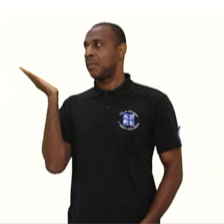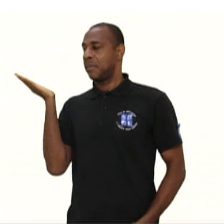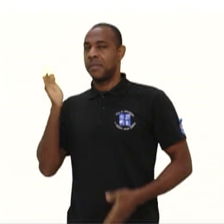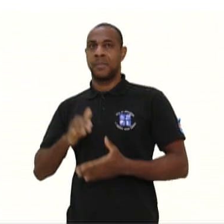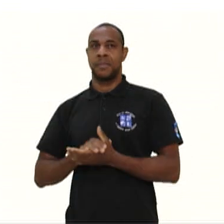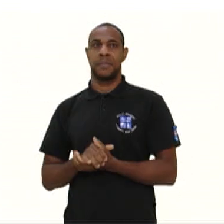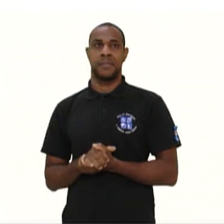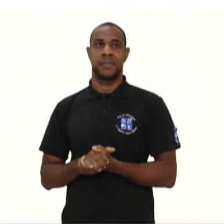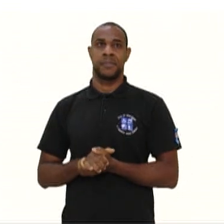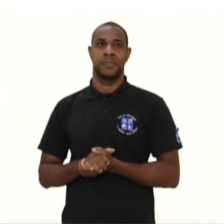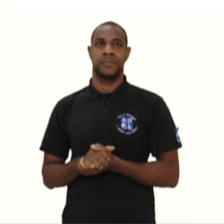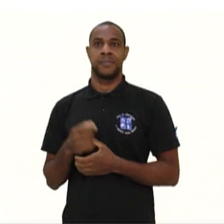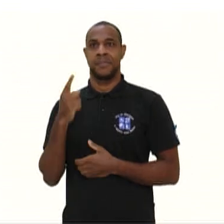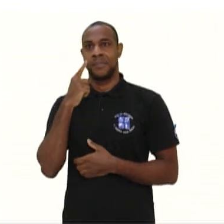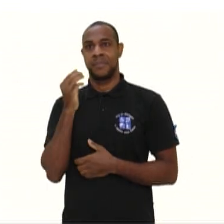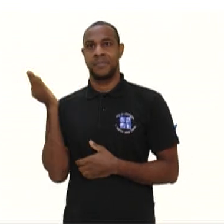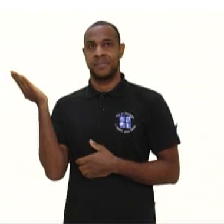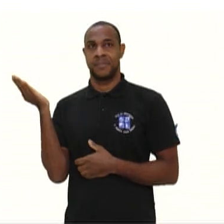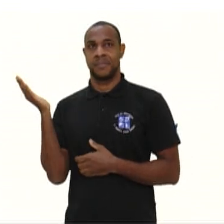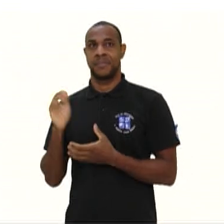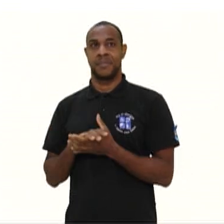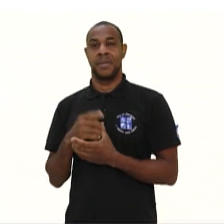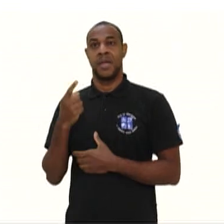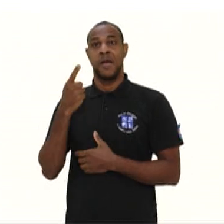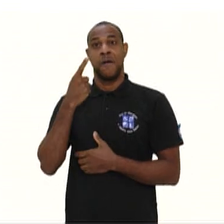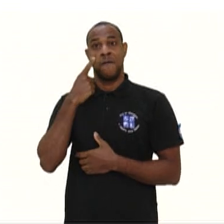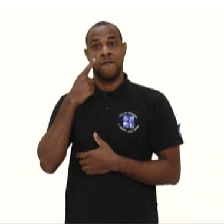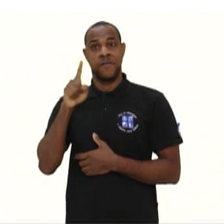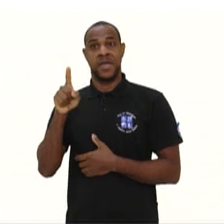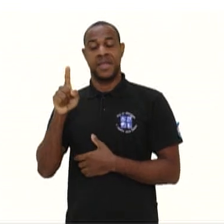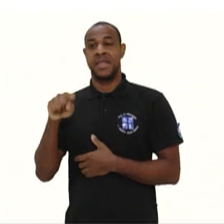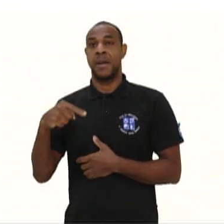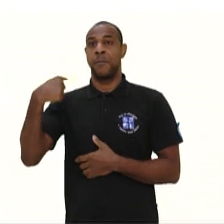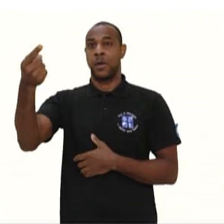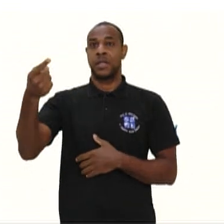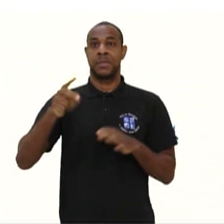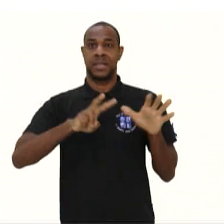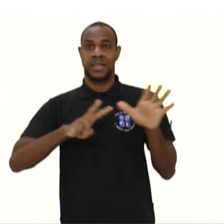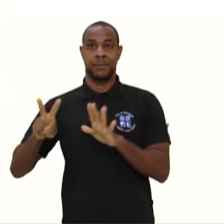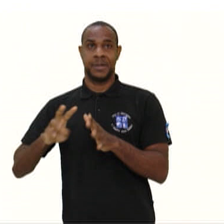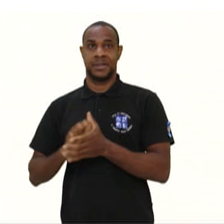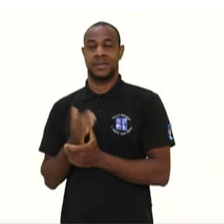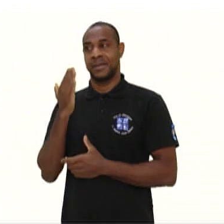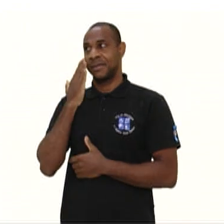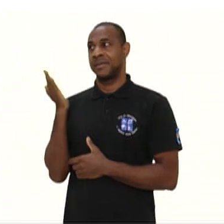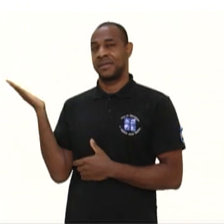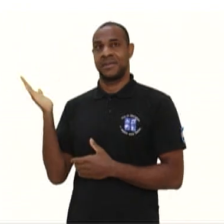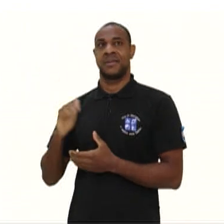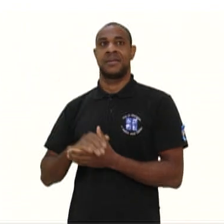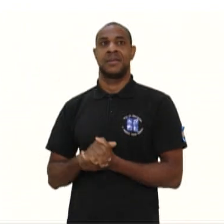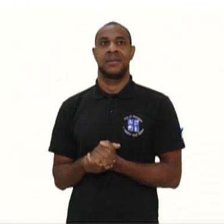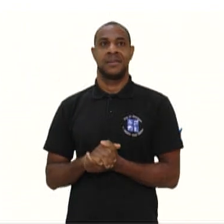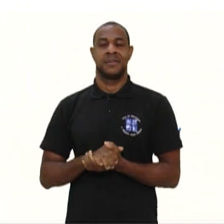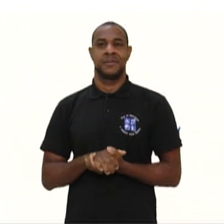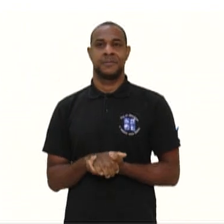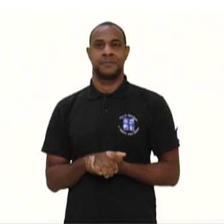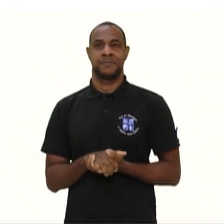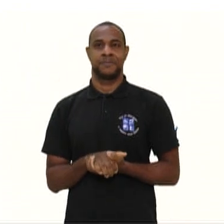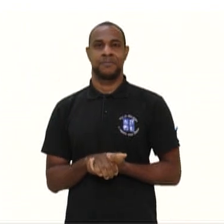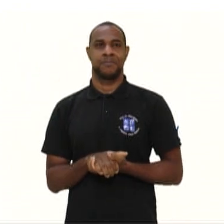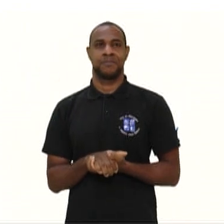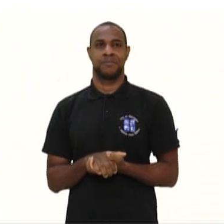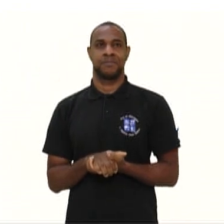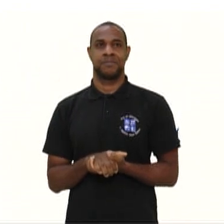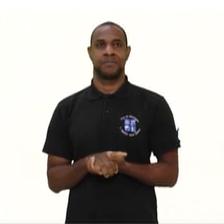next week. E os verei na próxima semana. The tourist was describing her